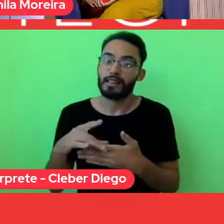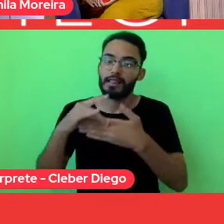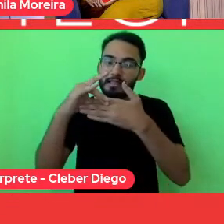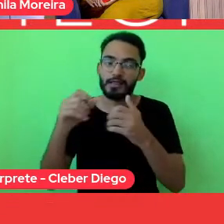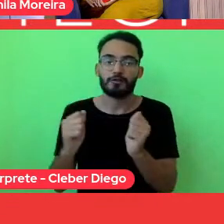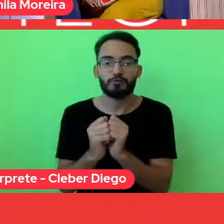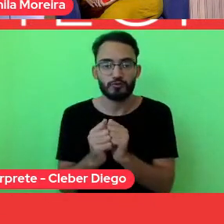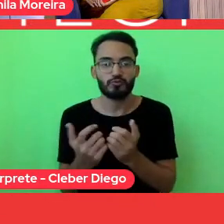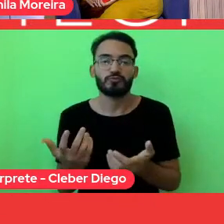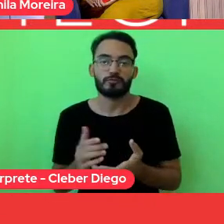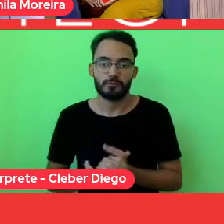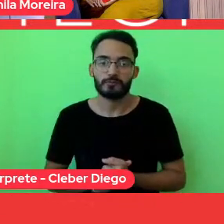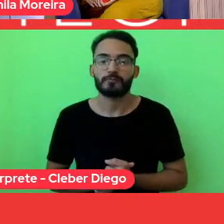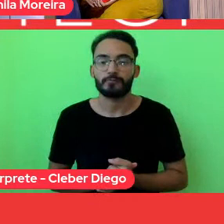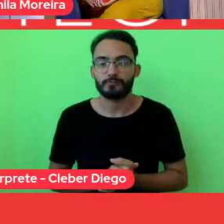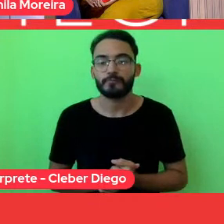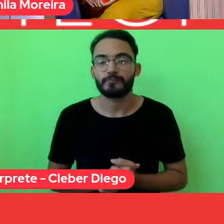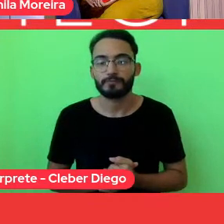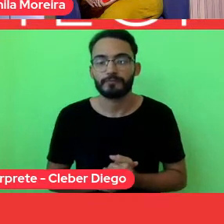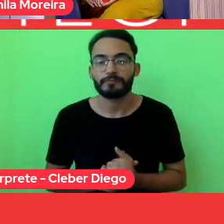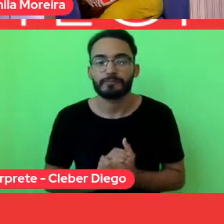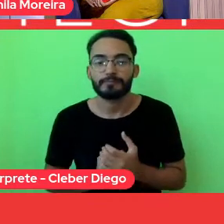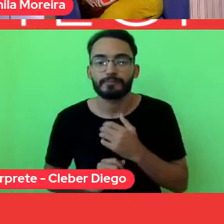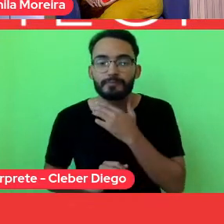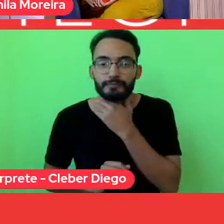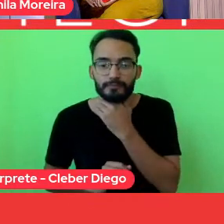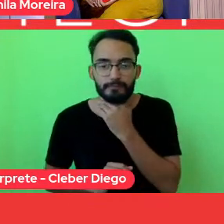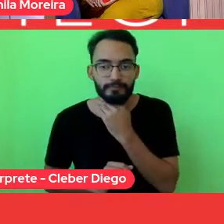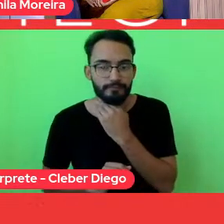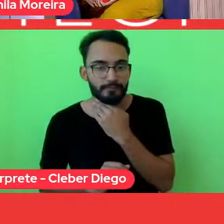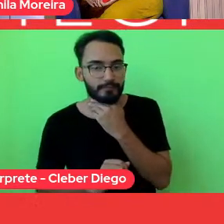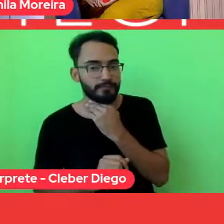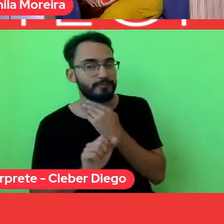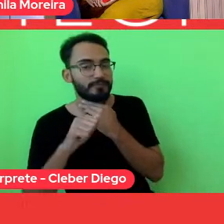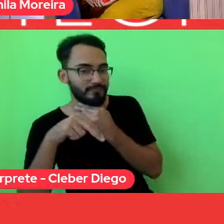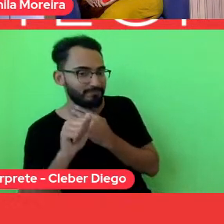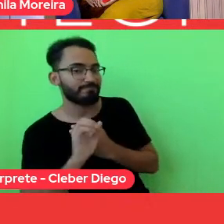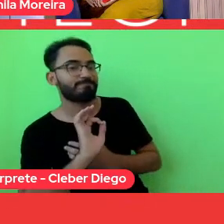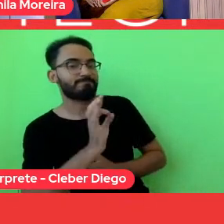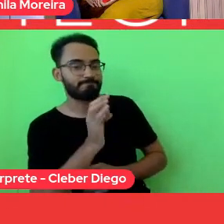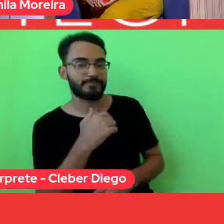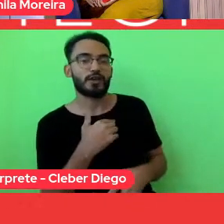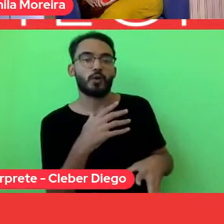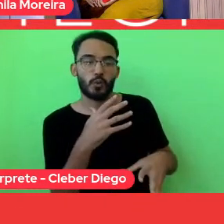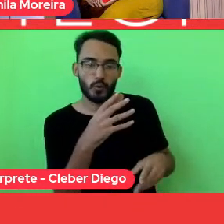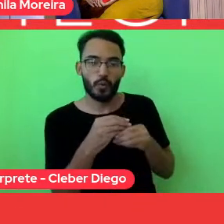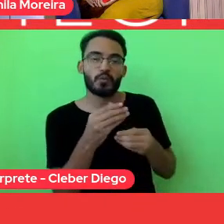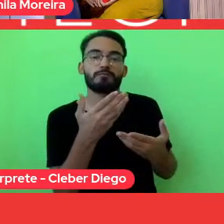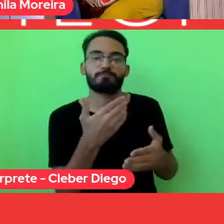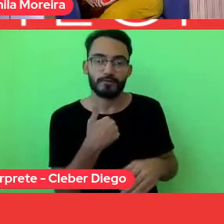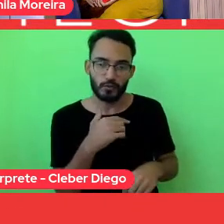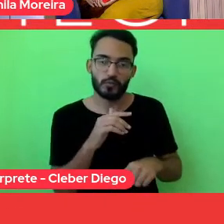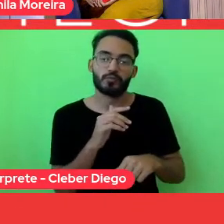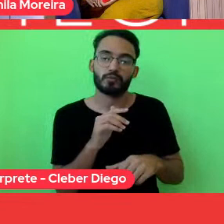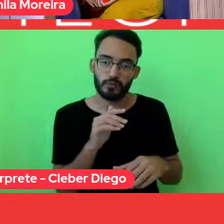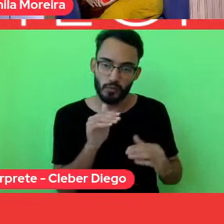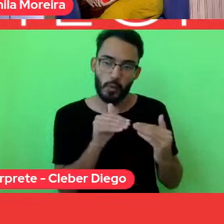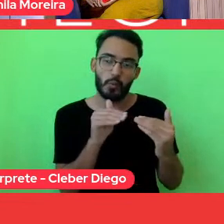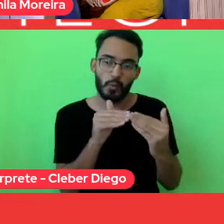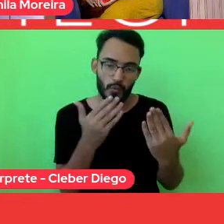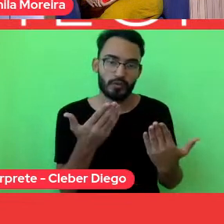as líderes. Essa parte que eu ia chegar, Rayura, eu, quanto galgando